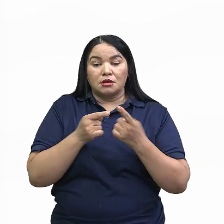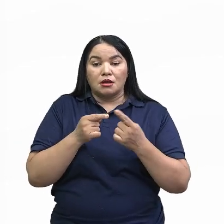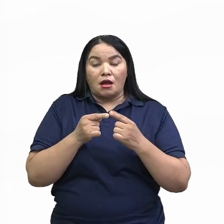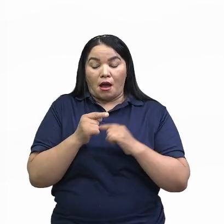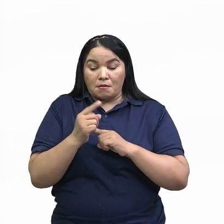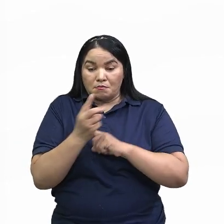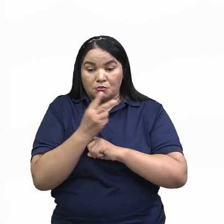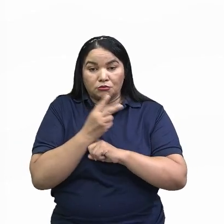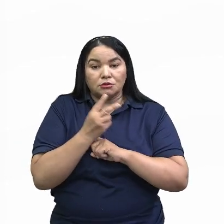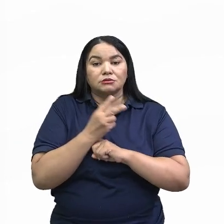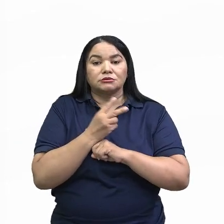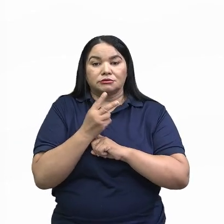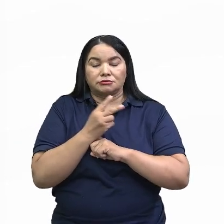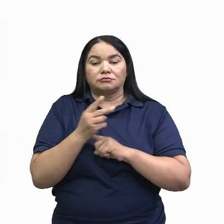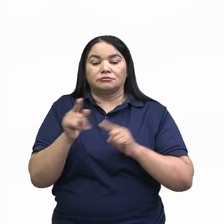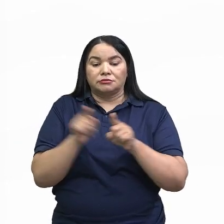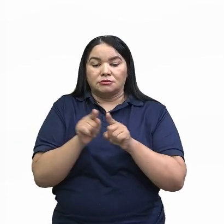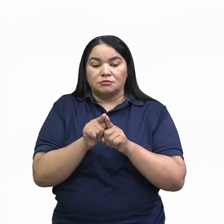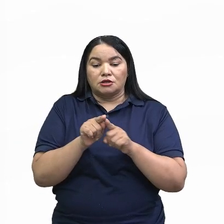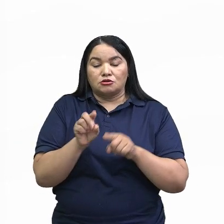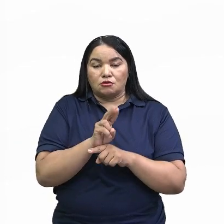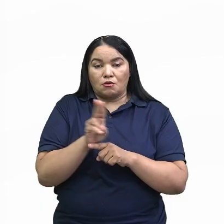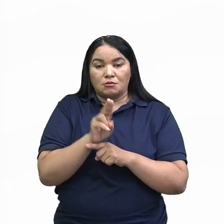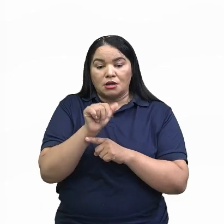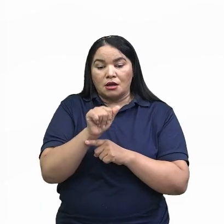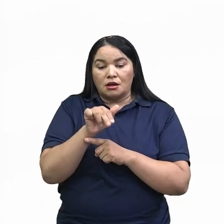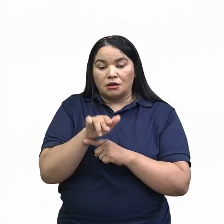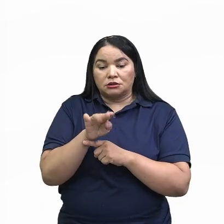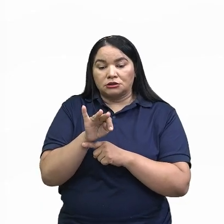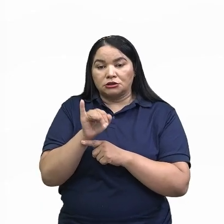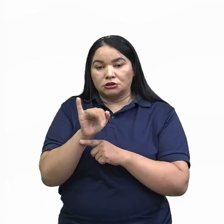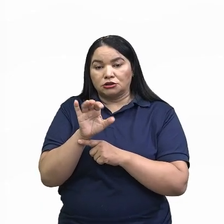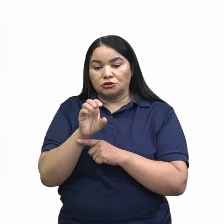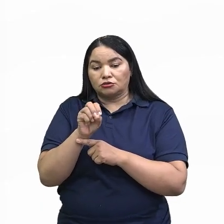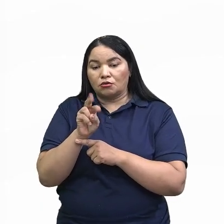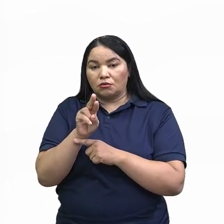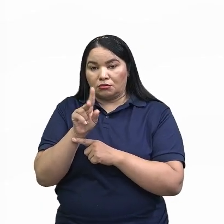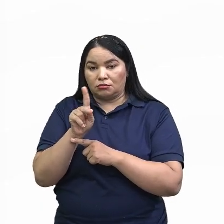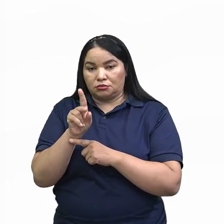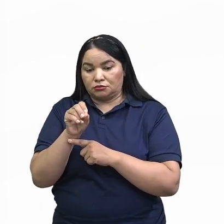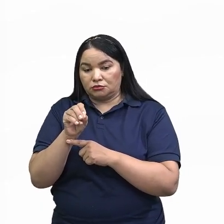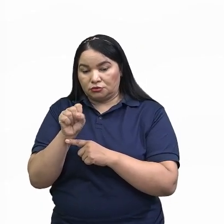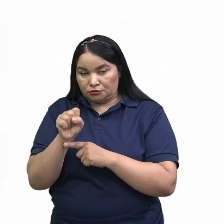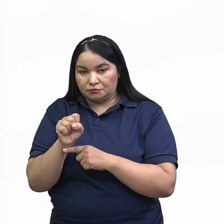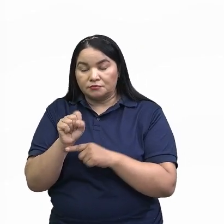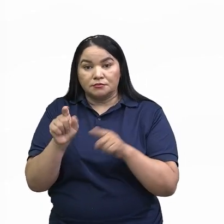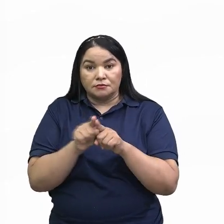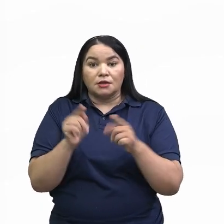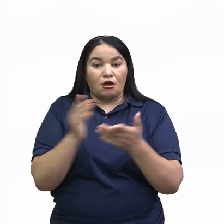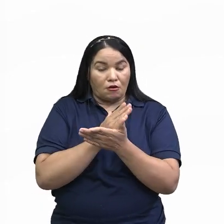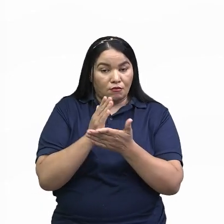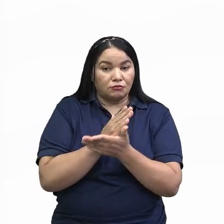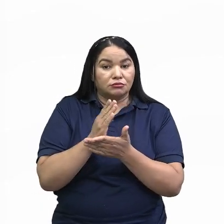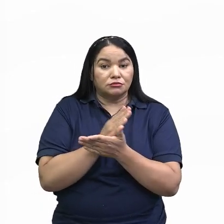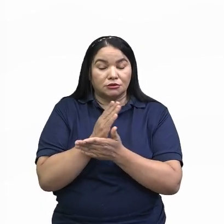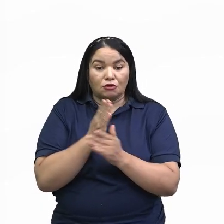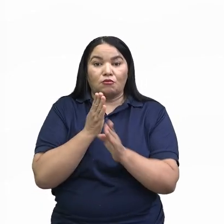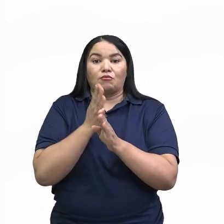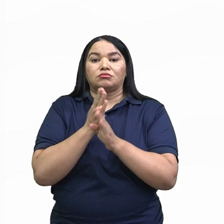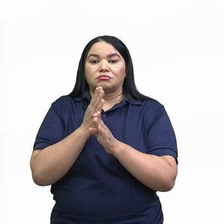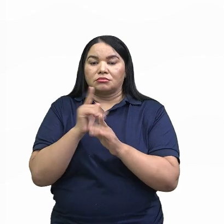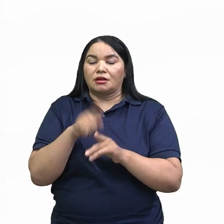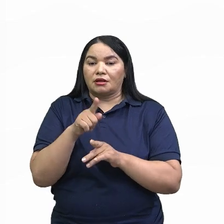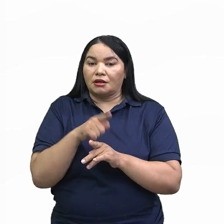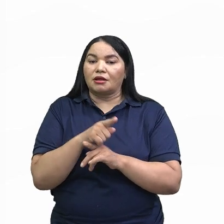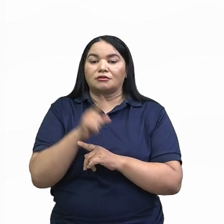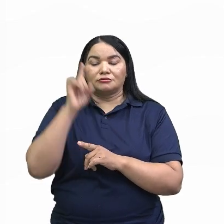falei no início da aula que alguns exemplos aí que a gente já encontra no nosso dia a dia são, né, justamente resultado dessas técnicas